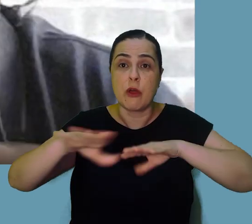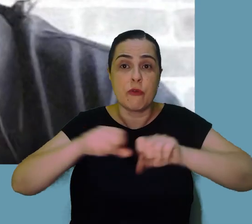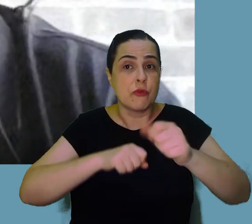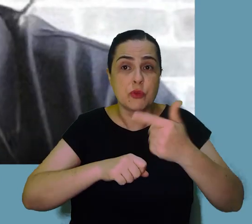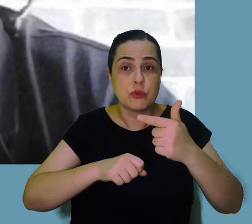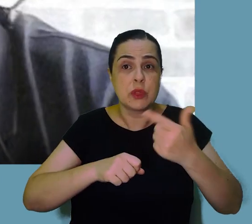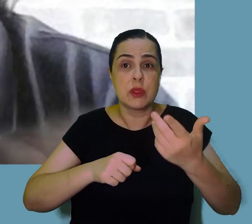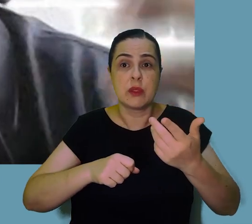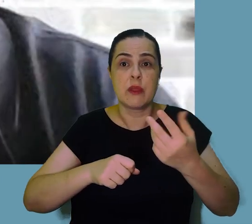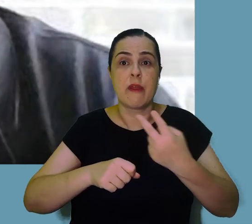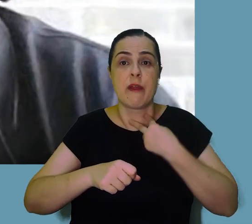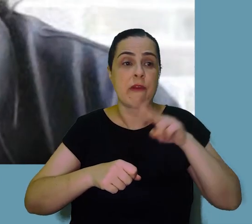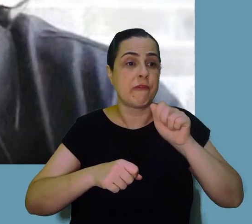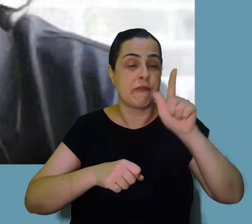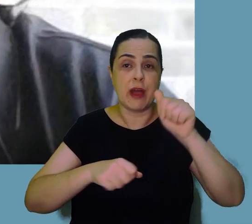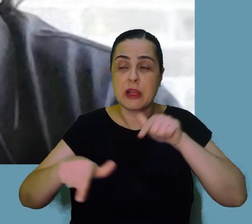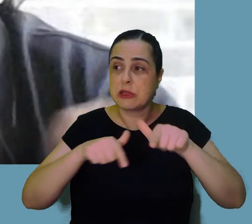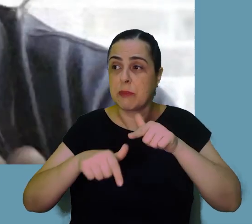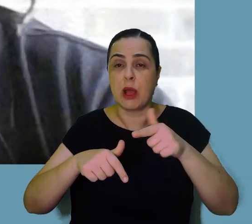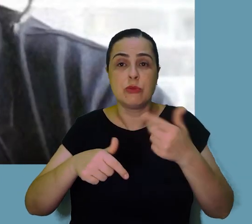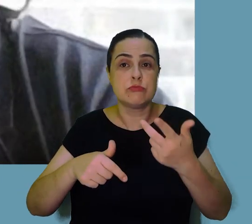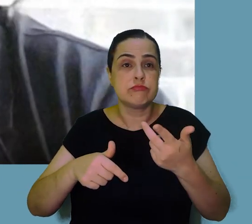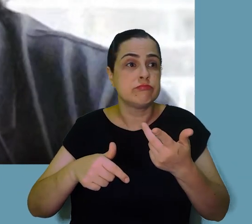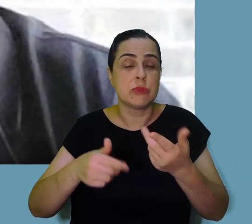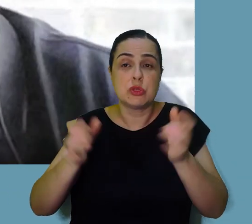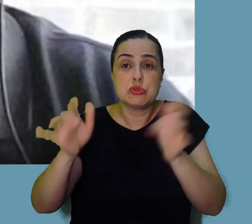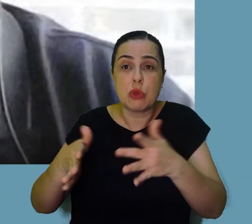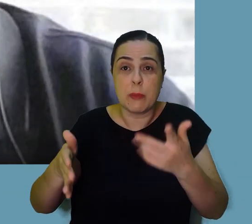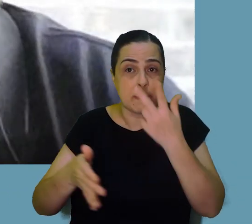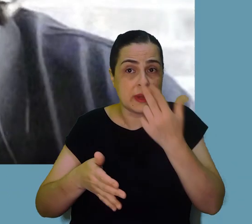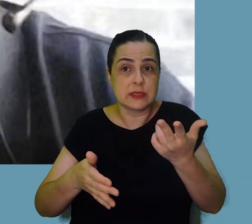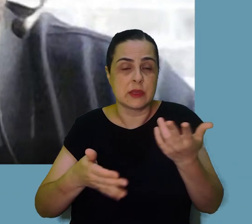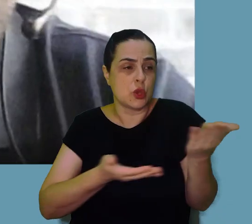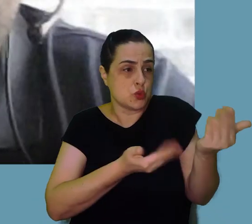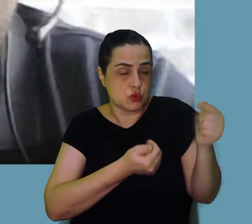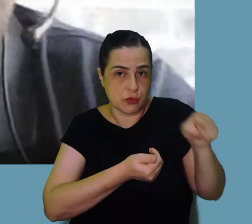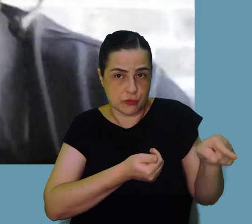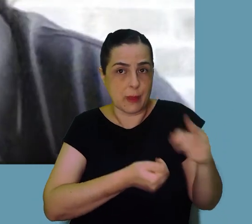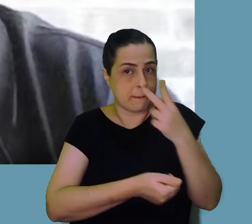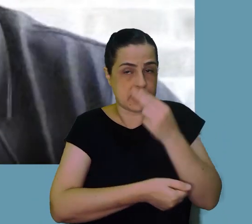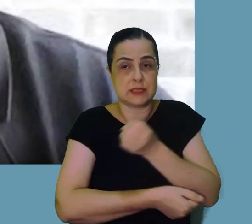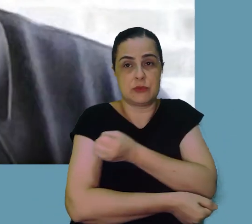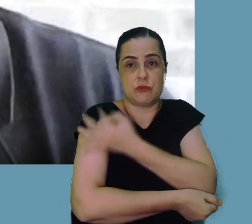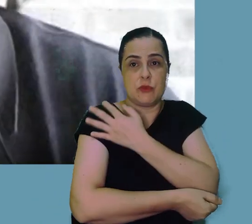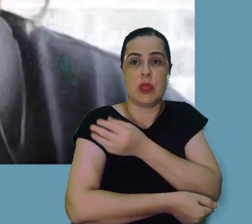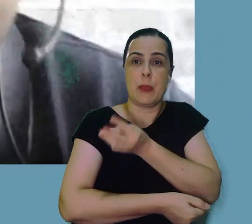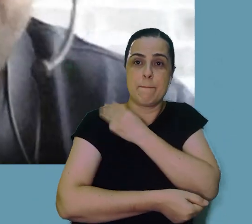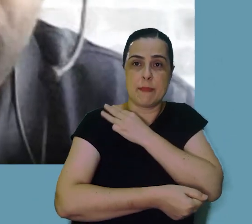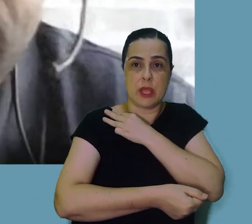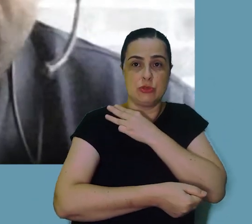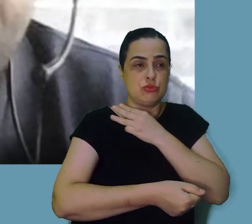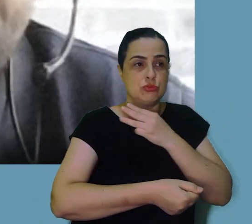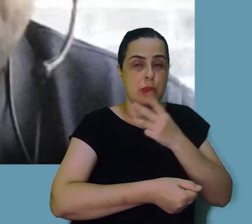empresas, porque hoje se criou o conceito de que a juventude ela precisa sair do ensino fundamental e médio e ir direto